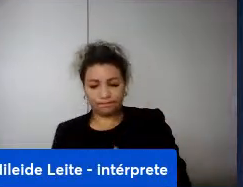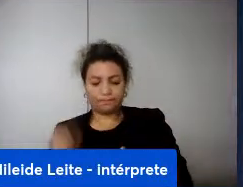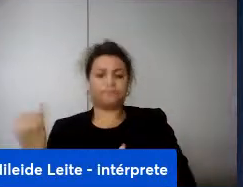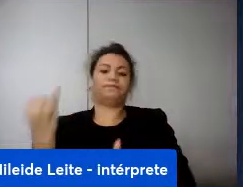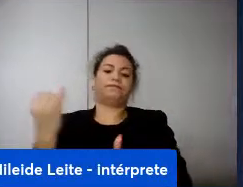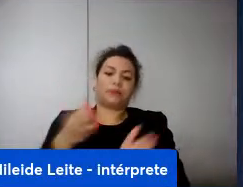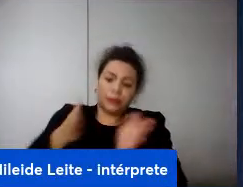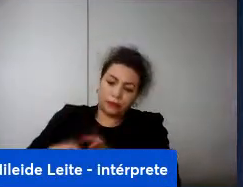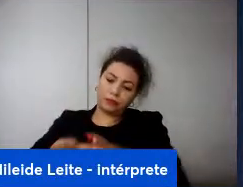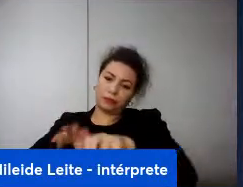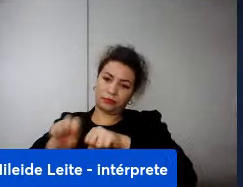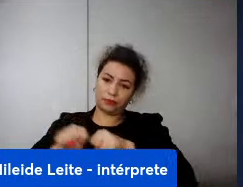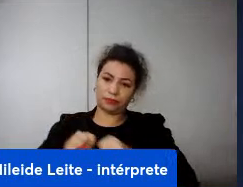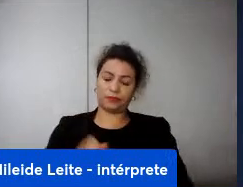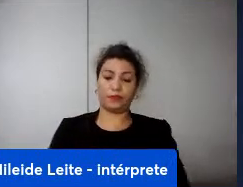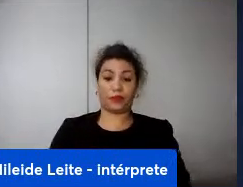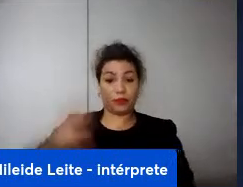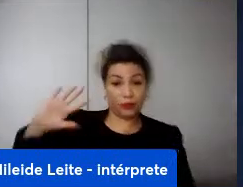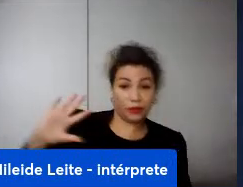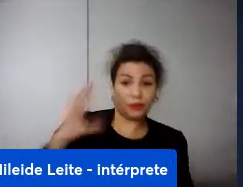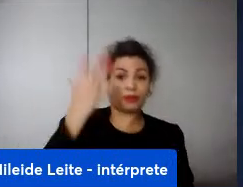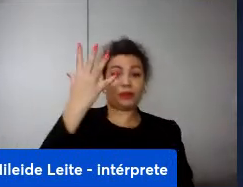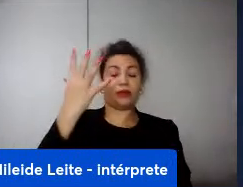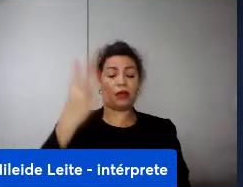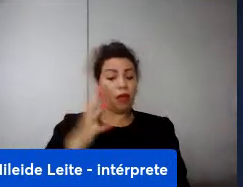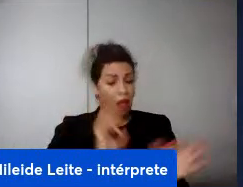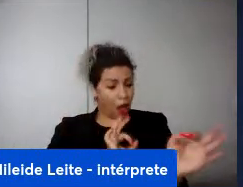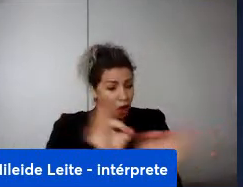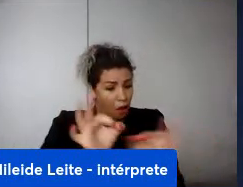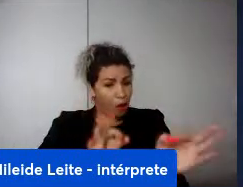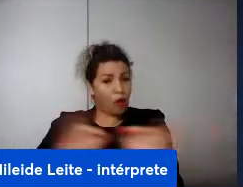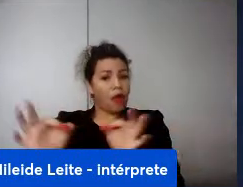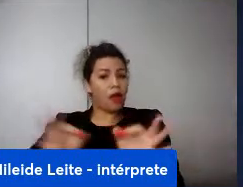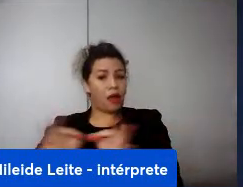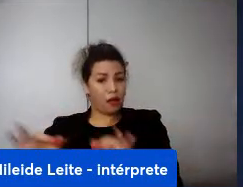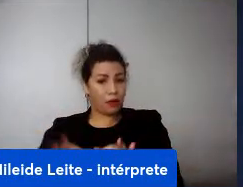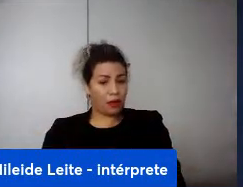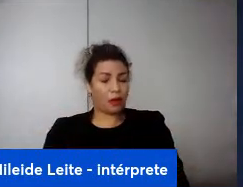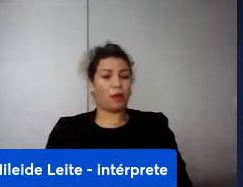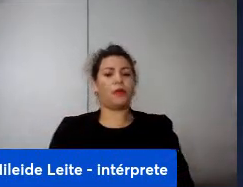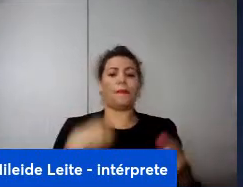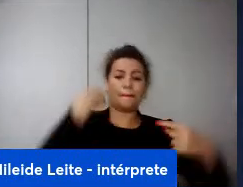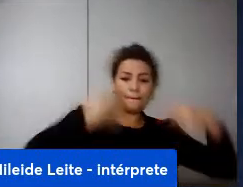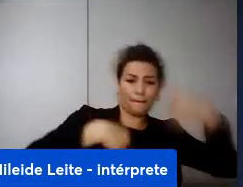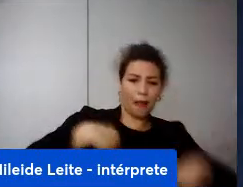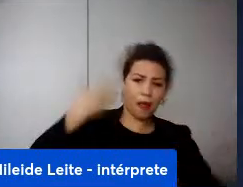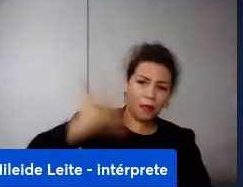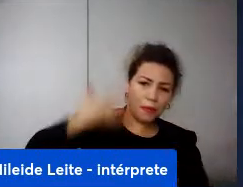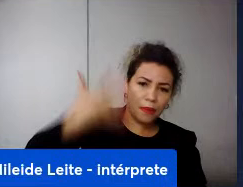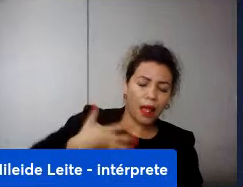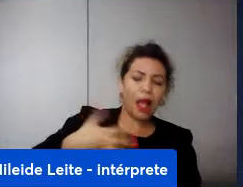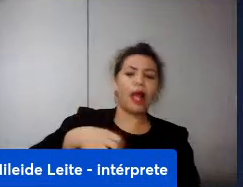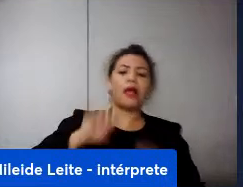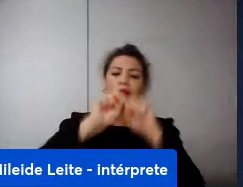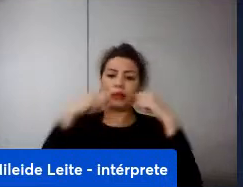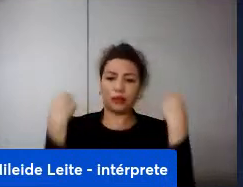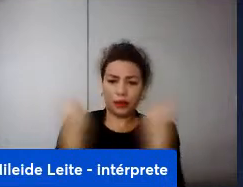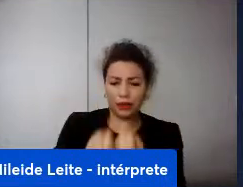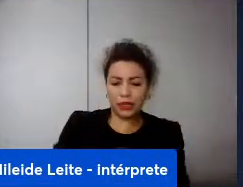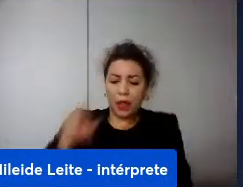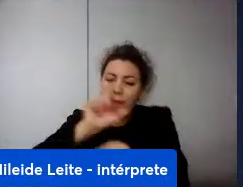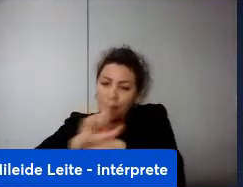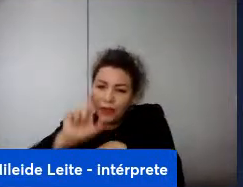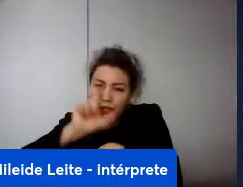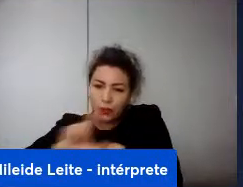formação. O evento está, assim, organizado em mesas redondas, simpósios temáticos e